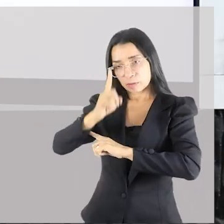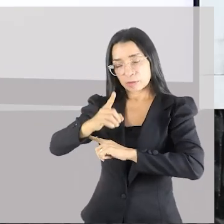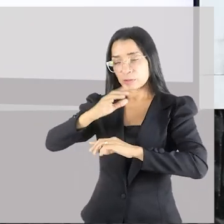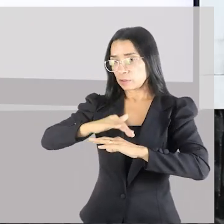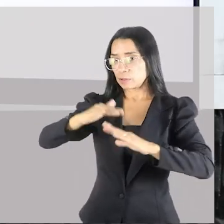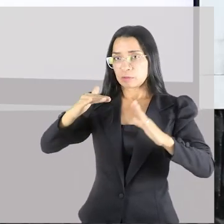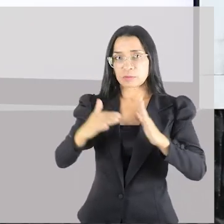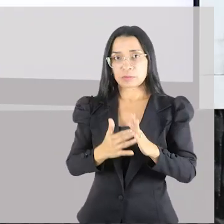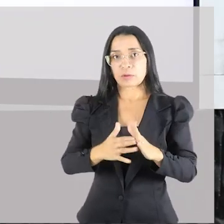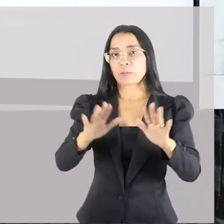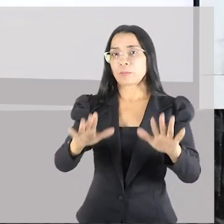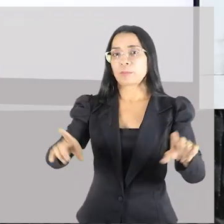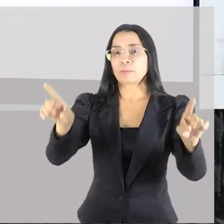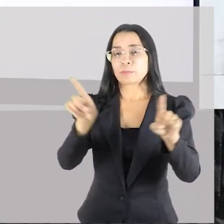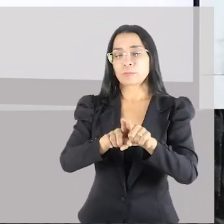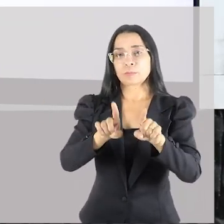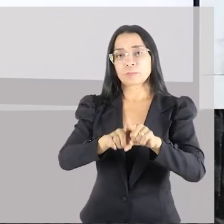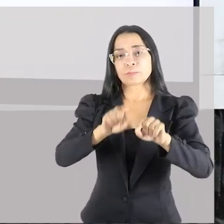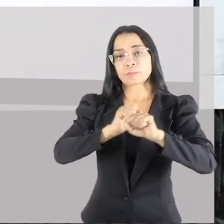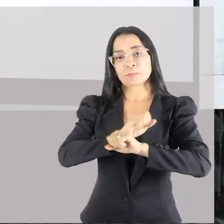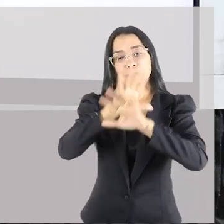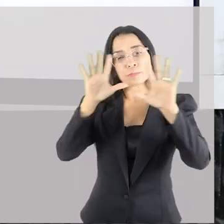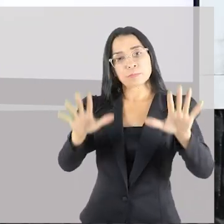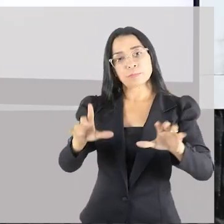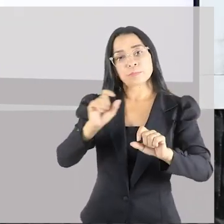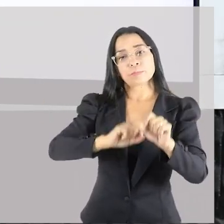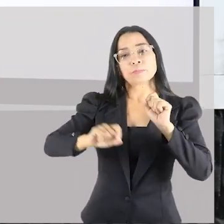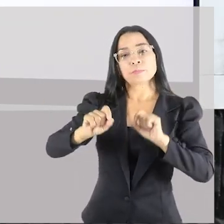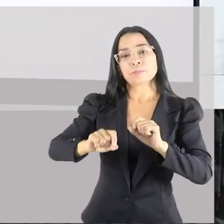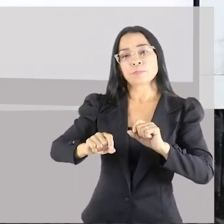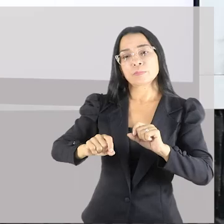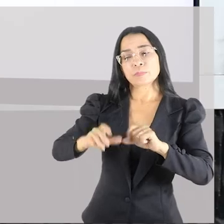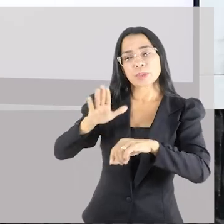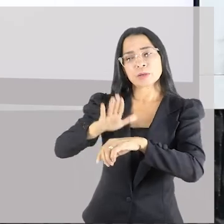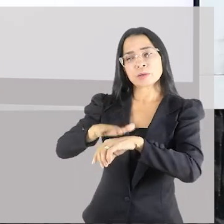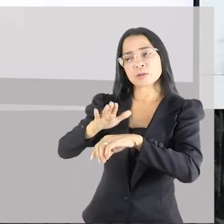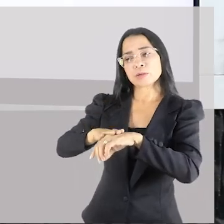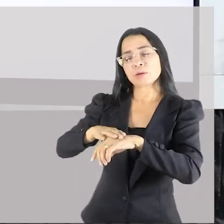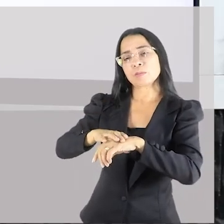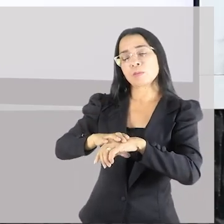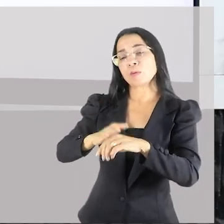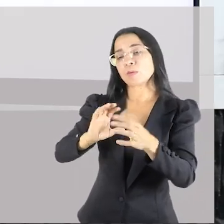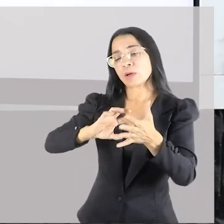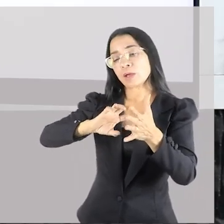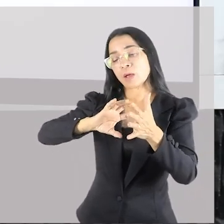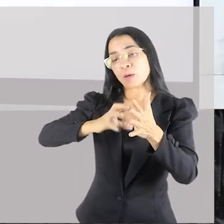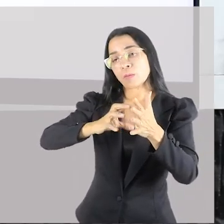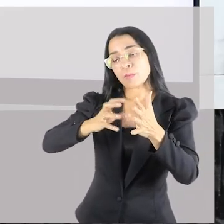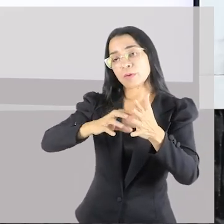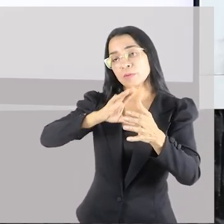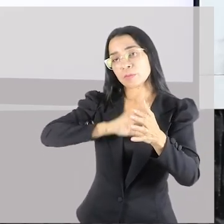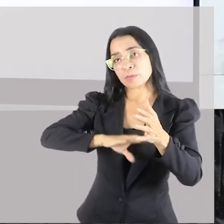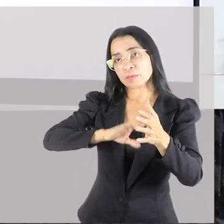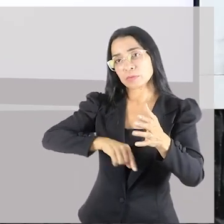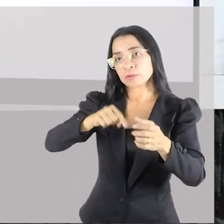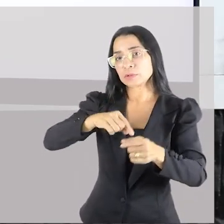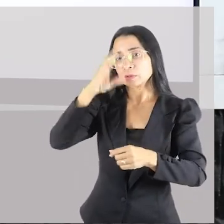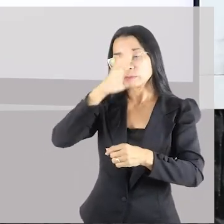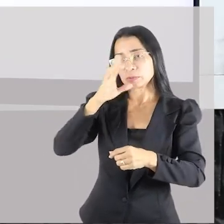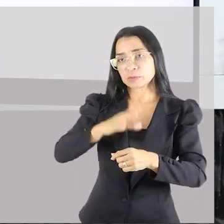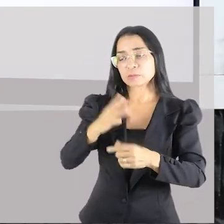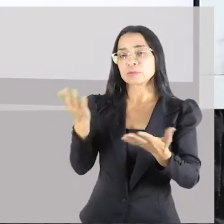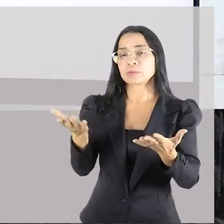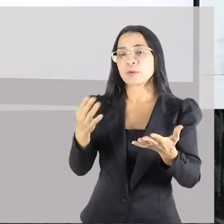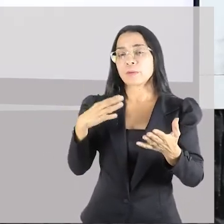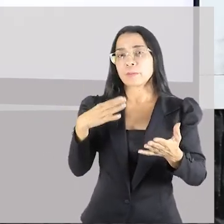total, mas também, claro, acenou para o Partido Português e para o Partido Brasileiro, para a aristocracia rural.